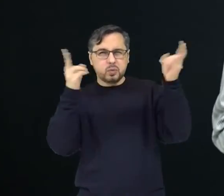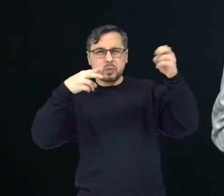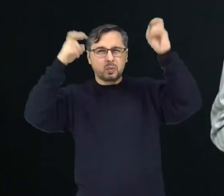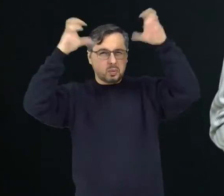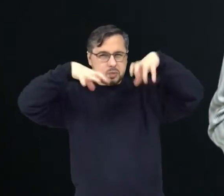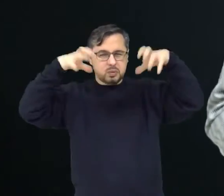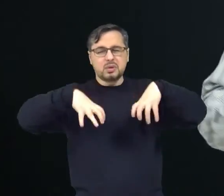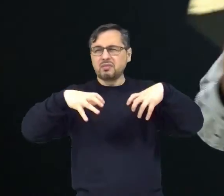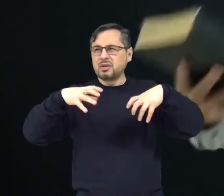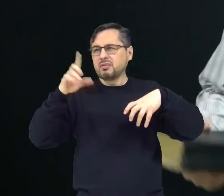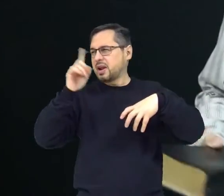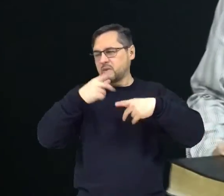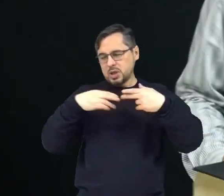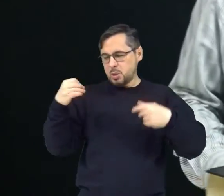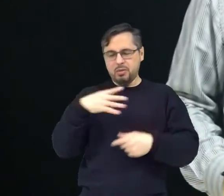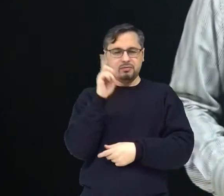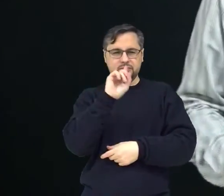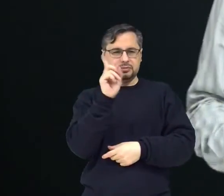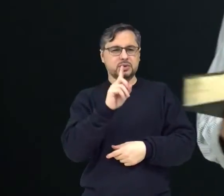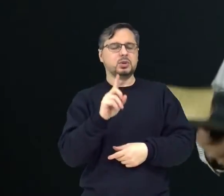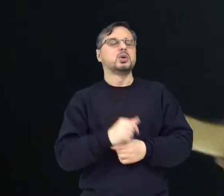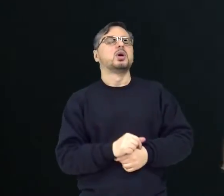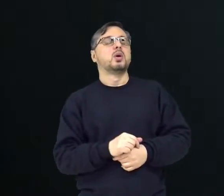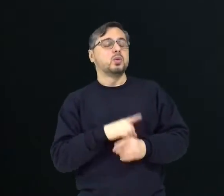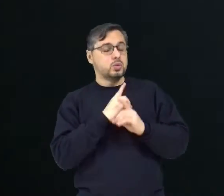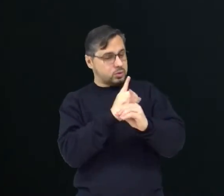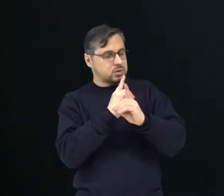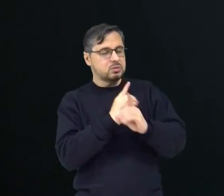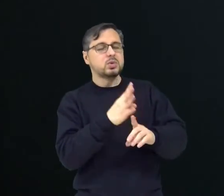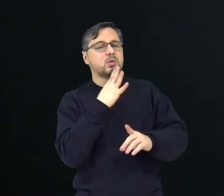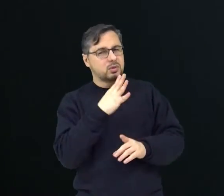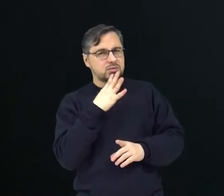para os discípulos. Ambos eram muito conhecidos.